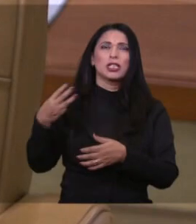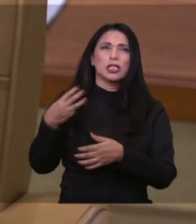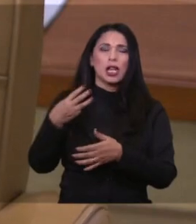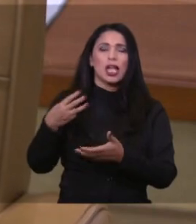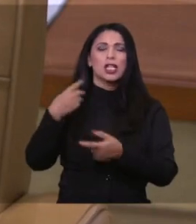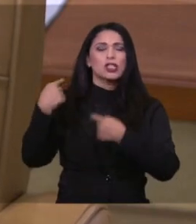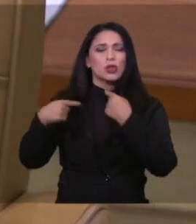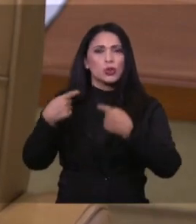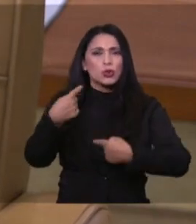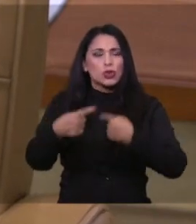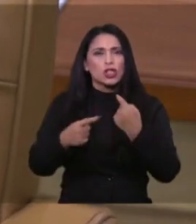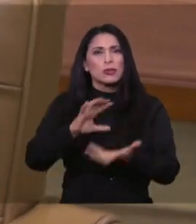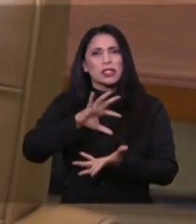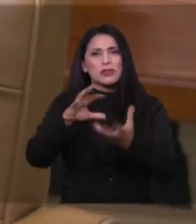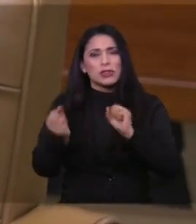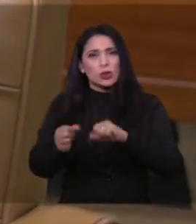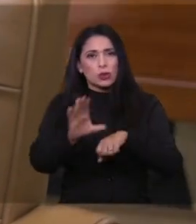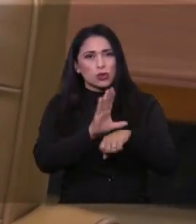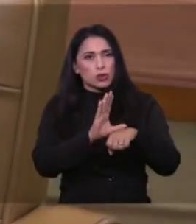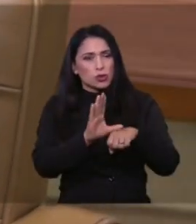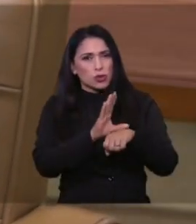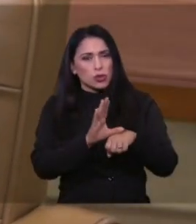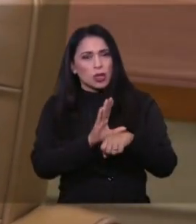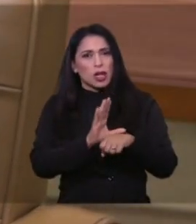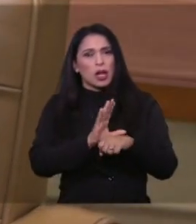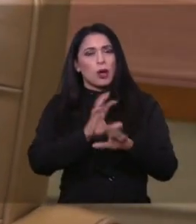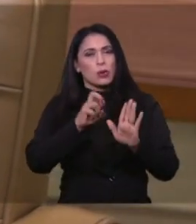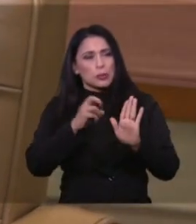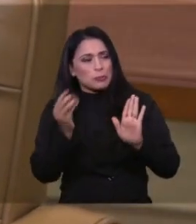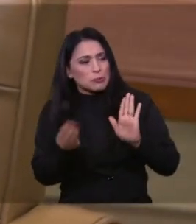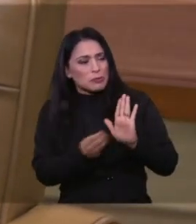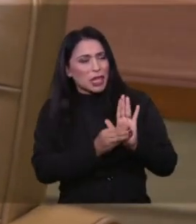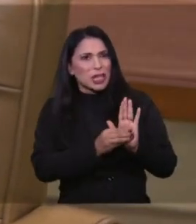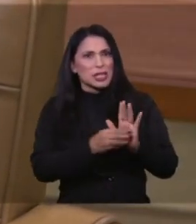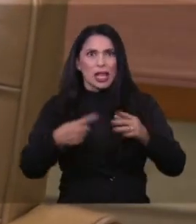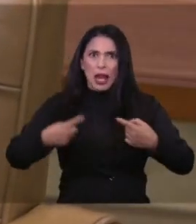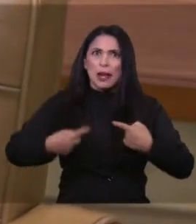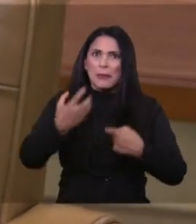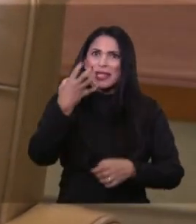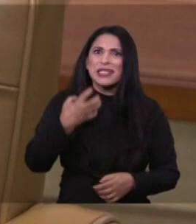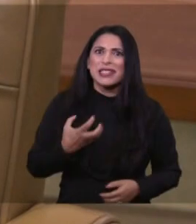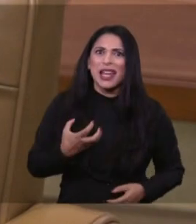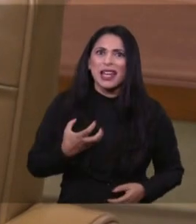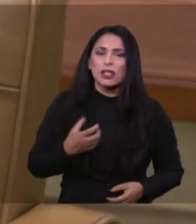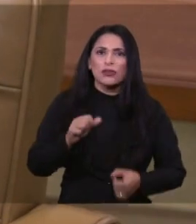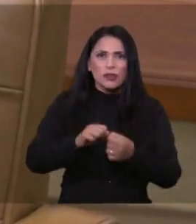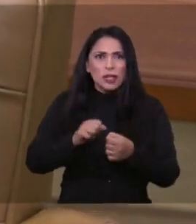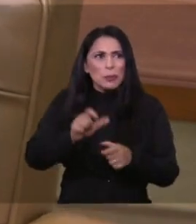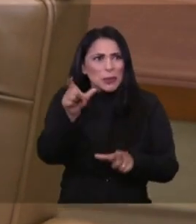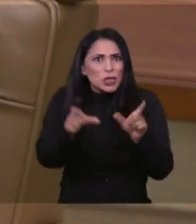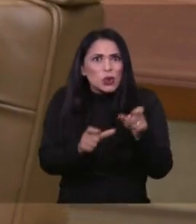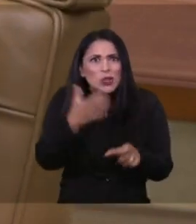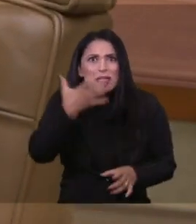constitucional. Passamos por várias emendas constitucionais. Debates sérios, feitos por pessoas